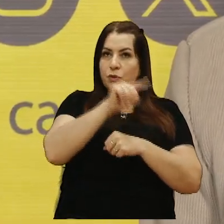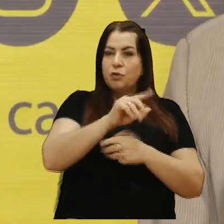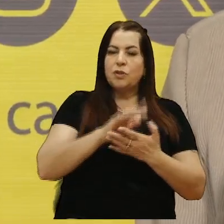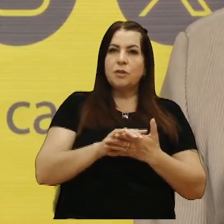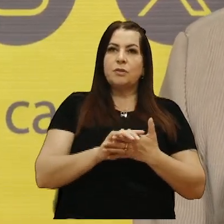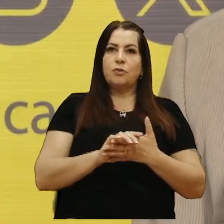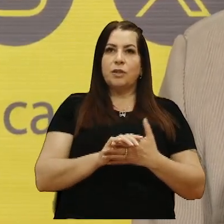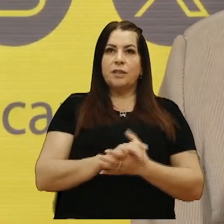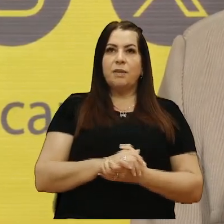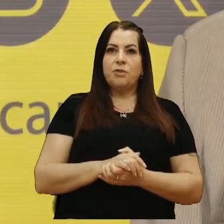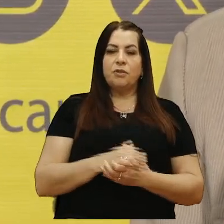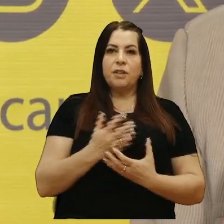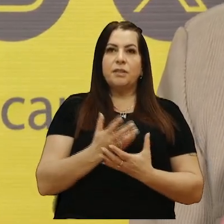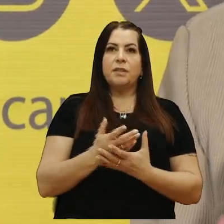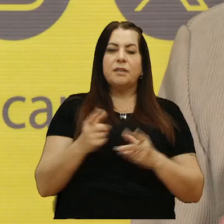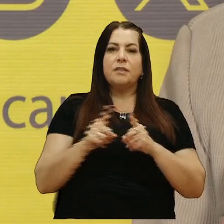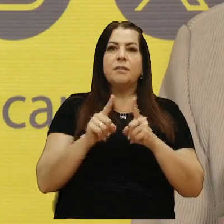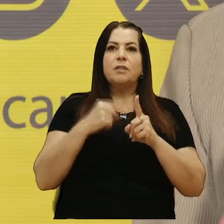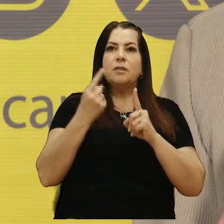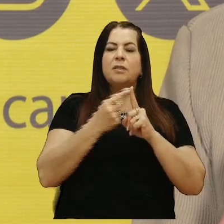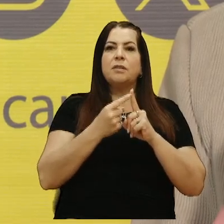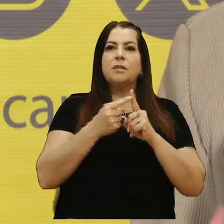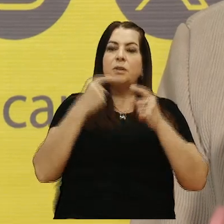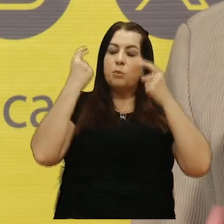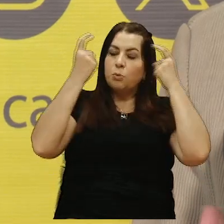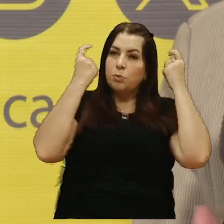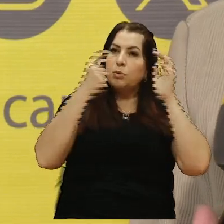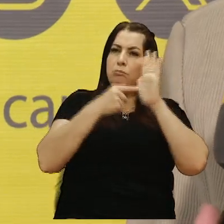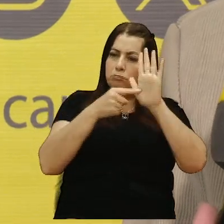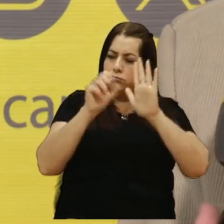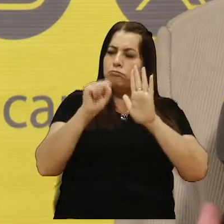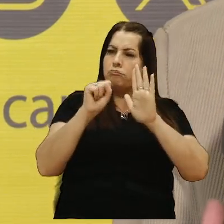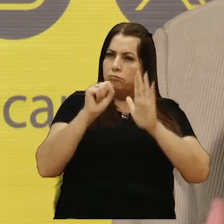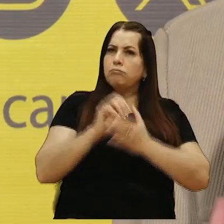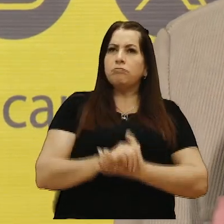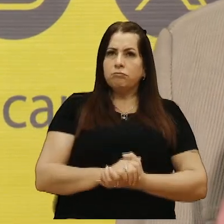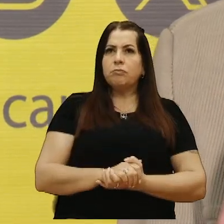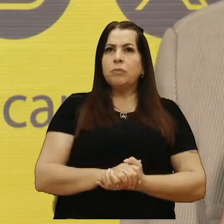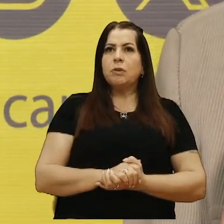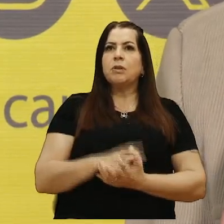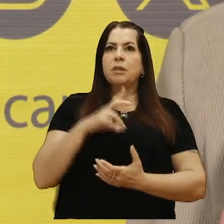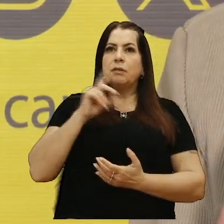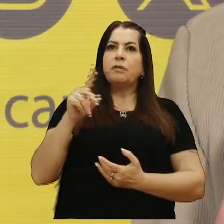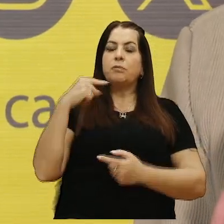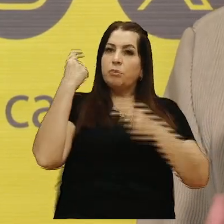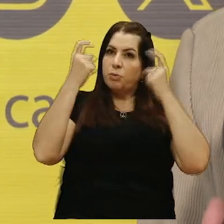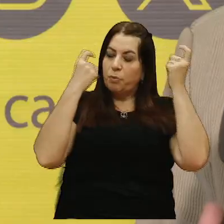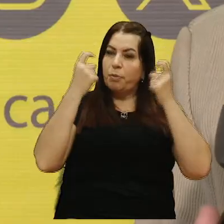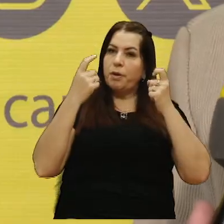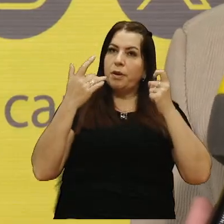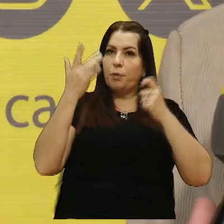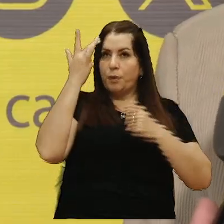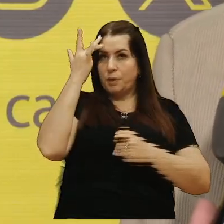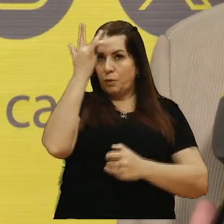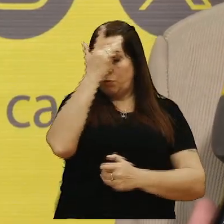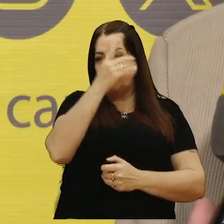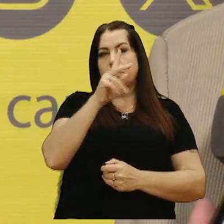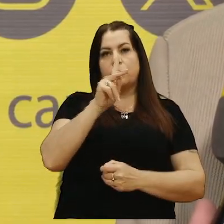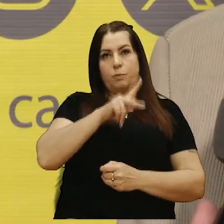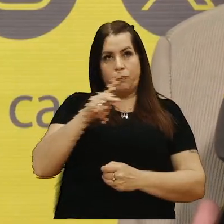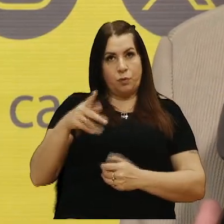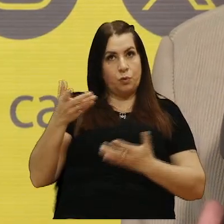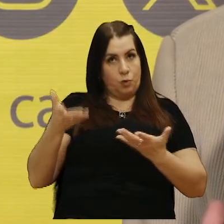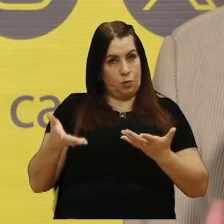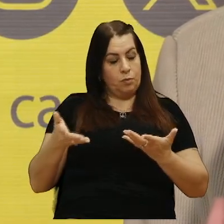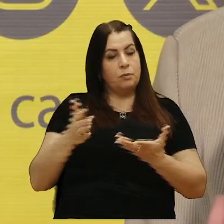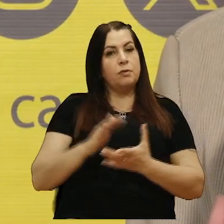feliz. E a gente traz essa preocupação, sim. Devemos nos preocupar com a saúde mental dos professores, que